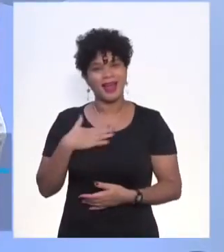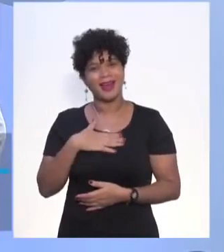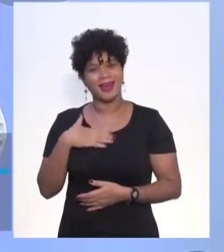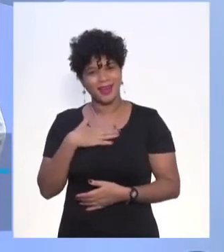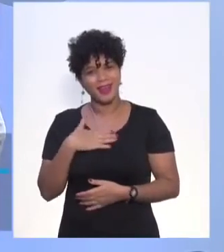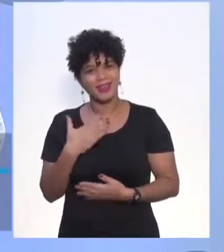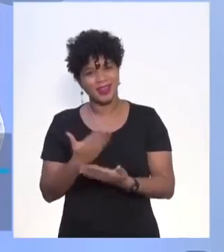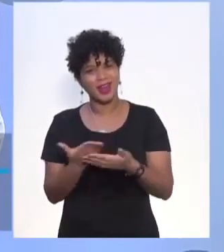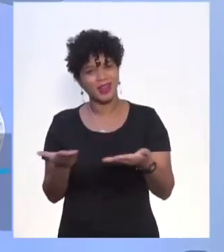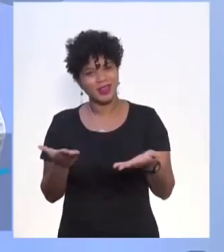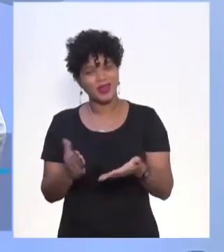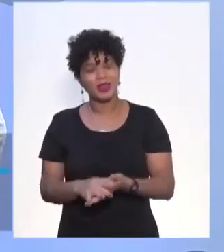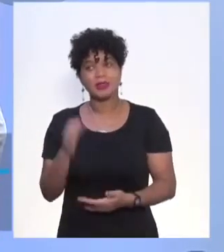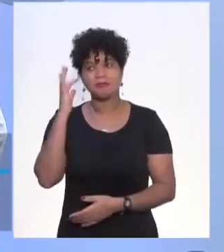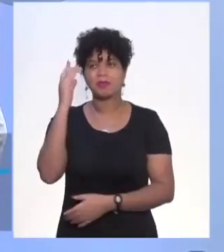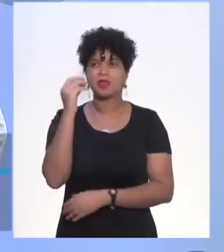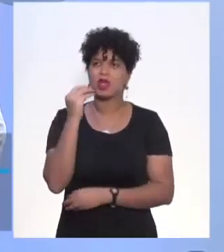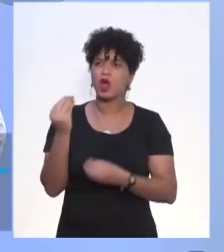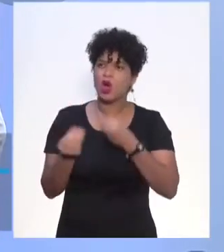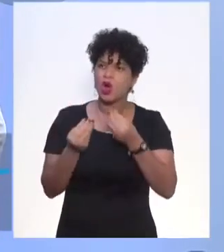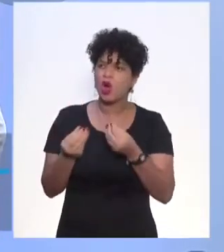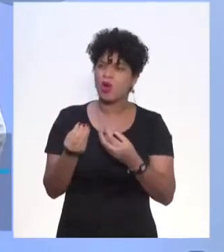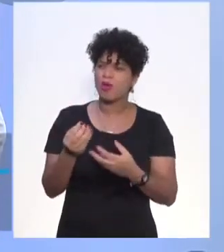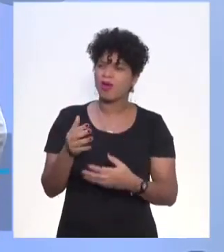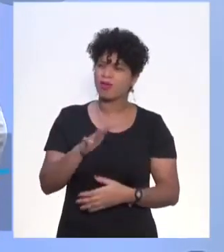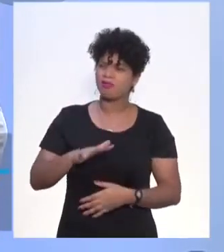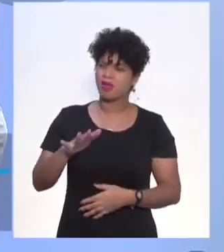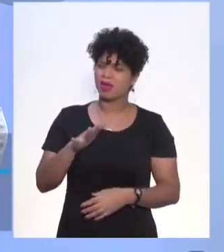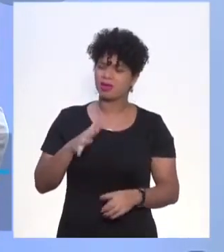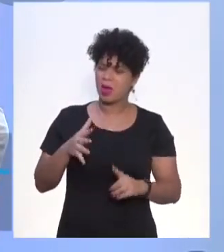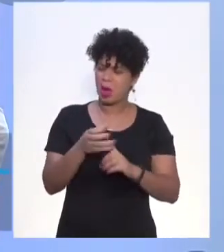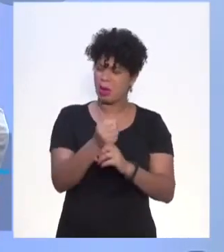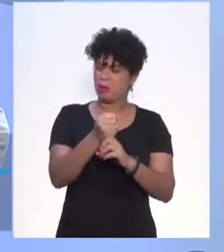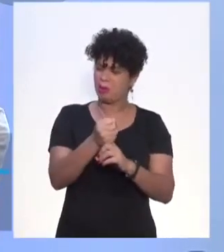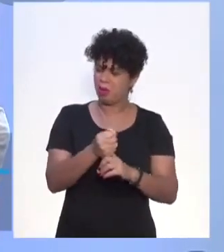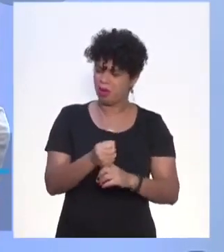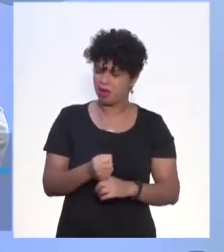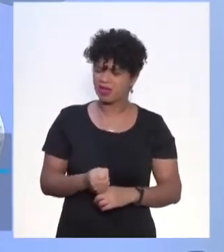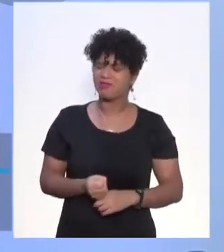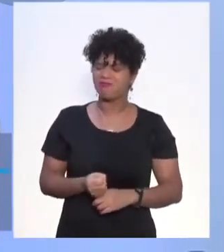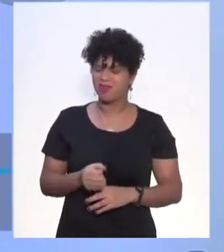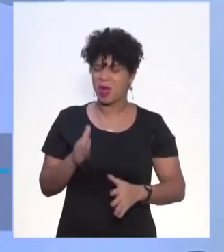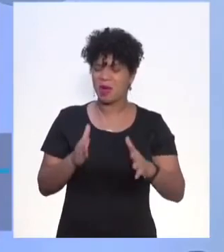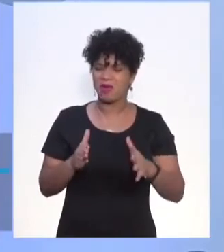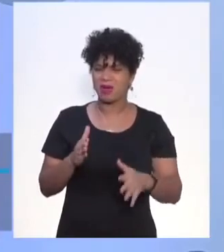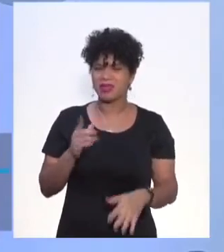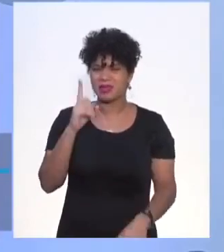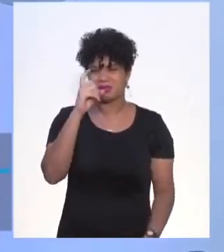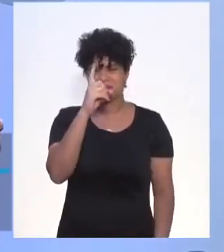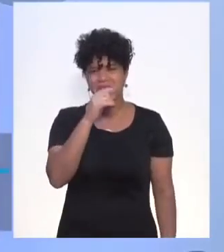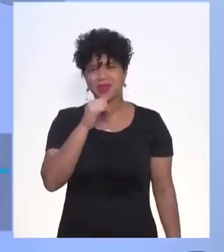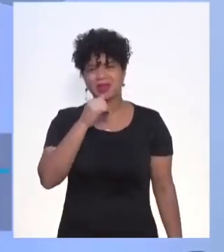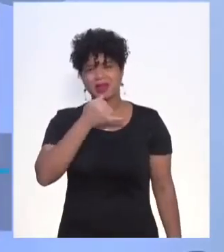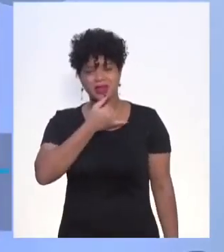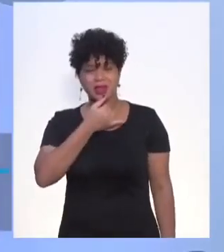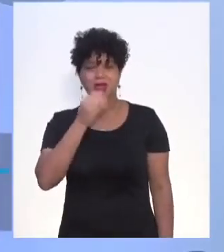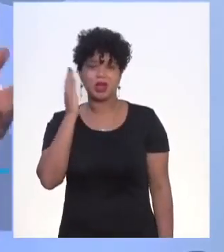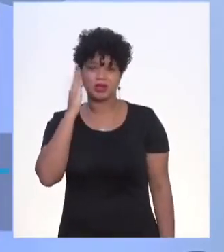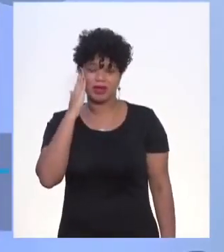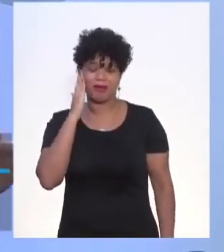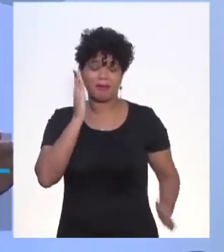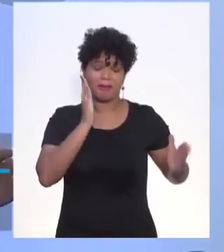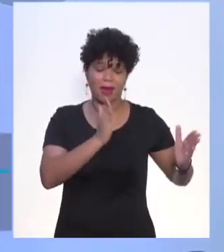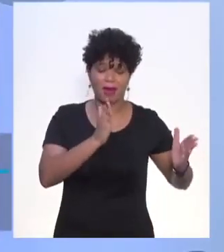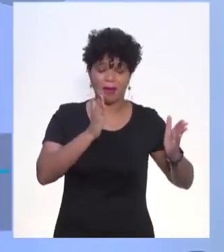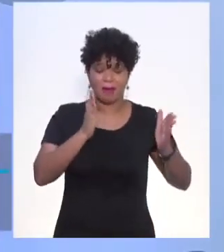aqui que o imperialismo é uma parte triste da história da humanidade, assim como tantos outros